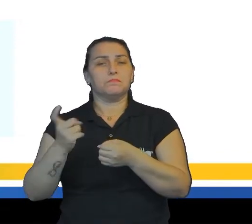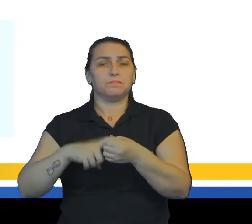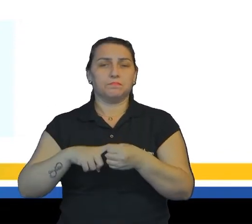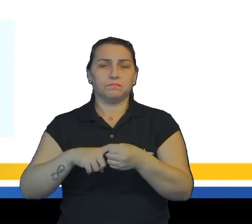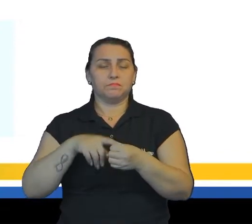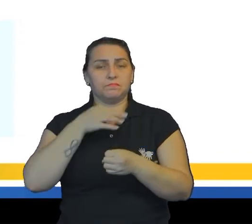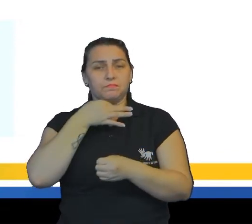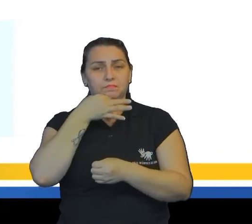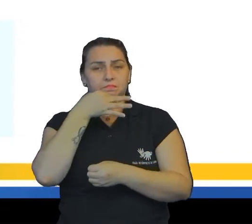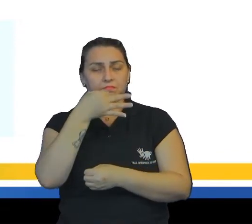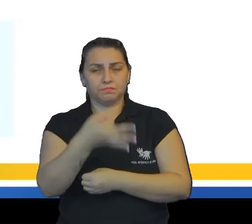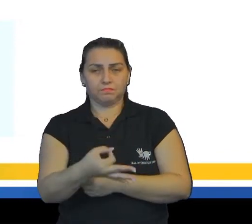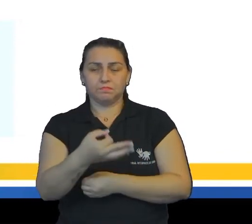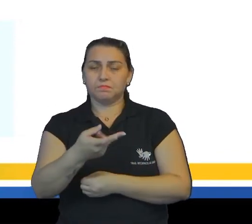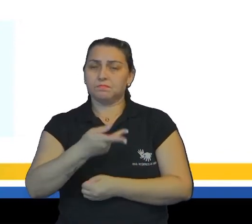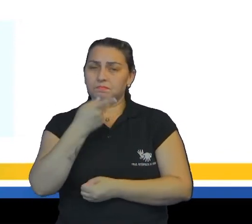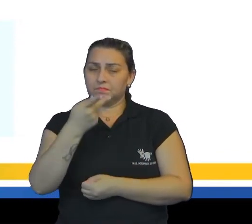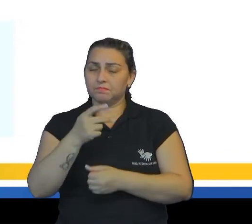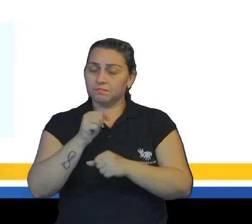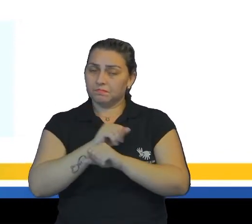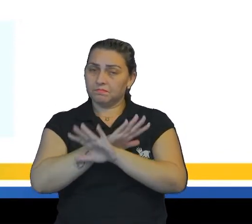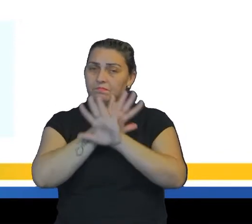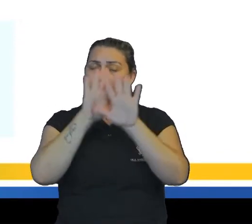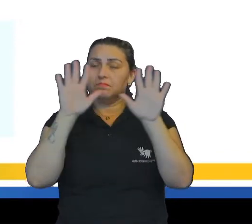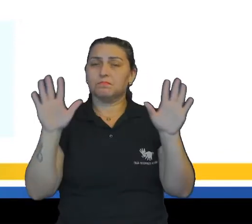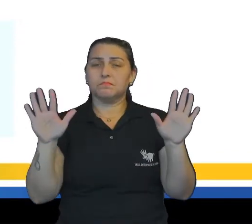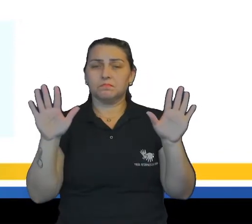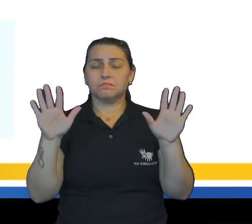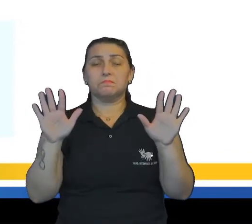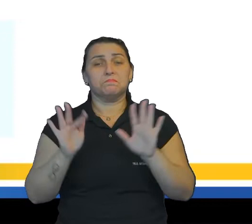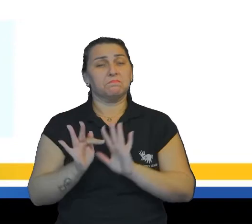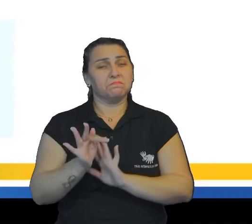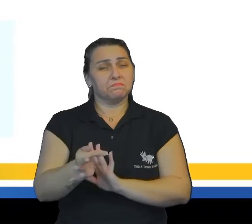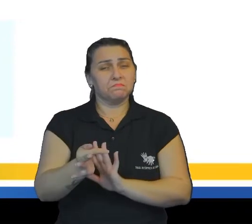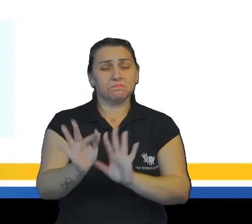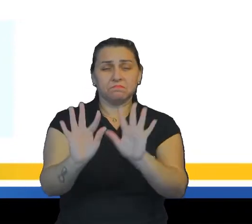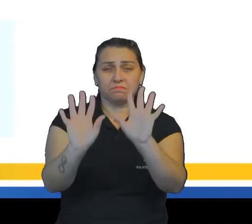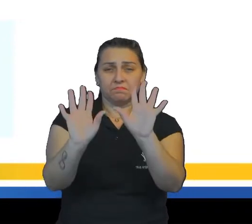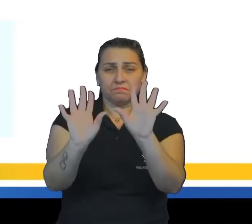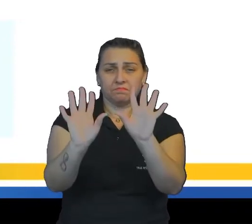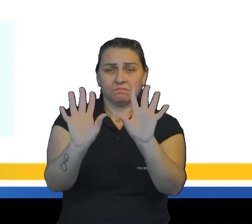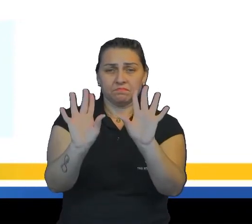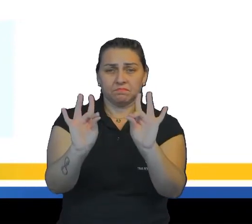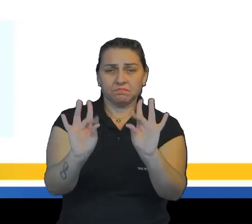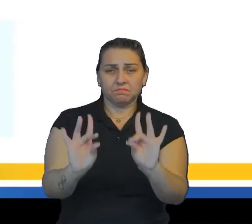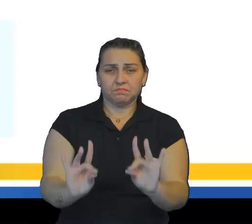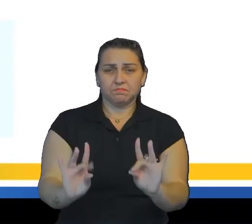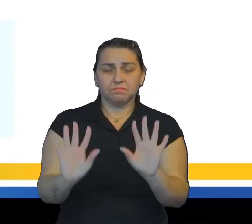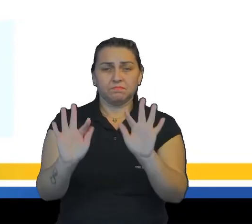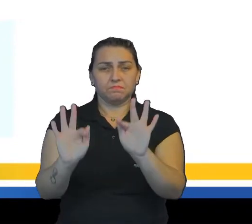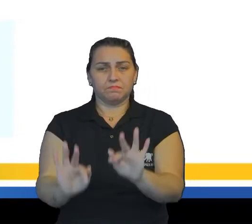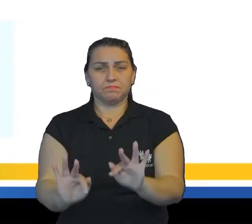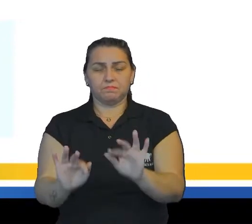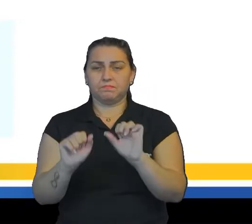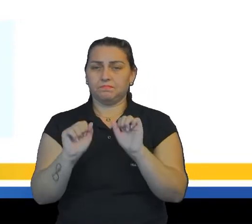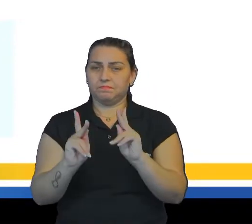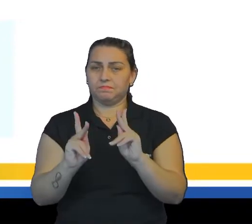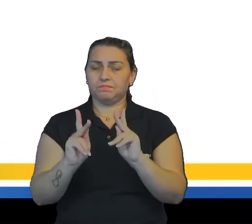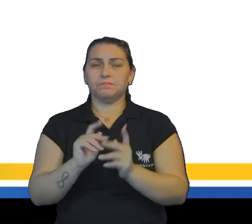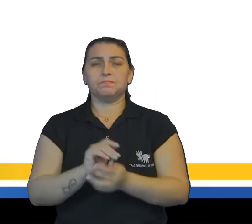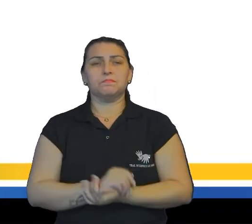o ponto de vista, falar bem claro, ser bem detalhista aí no final,